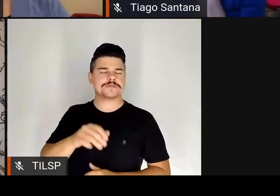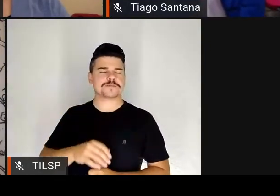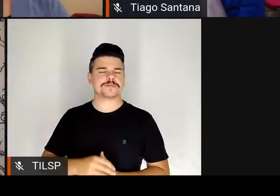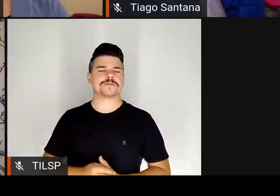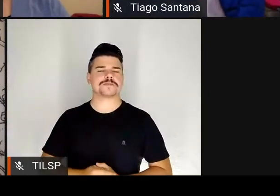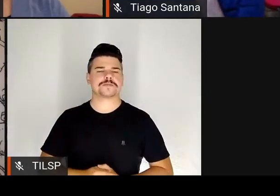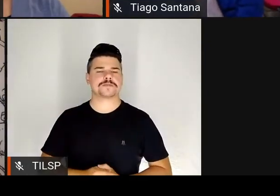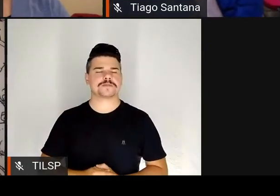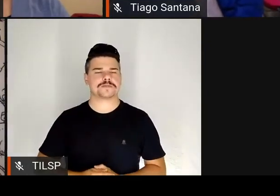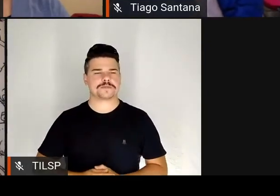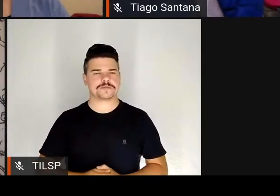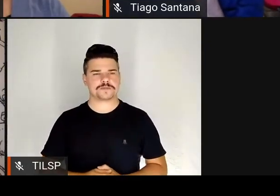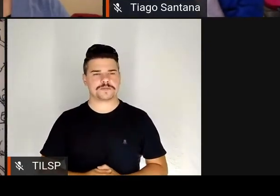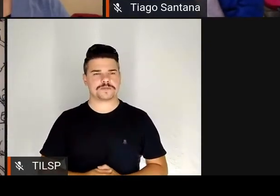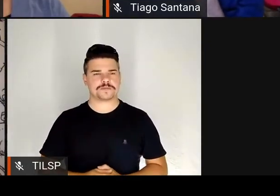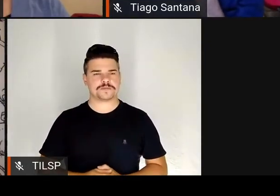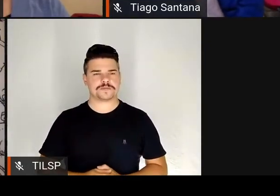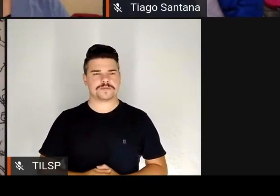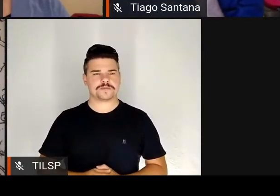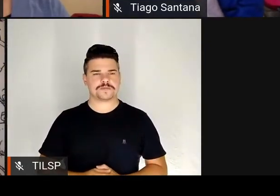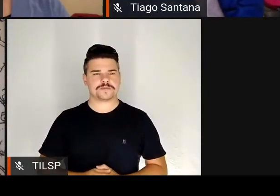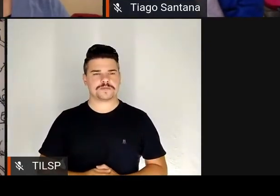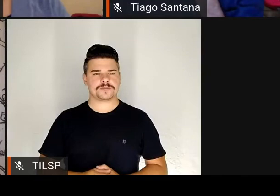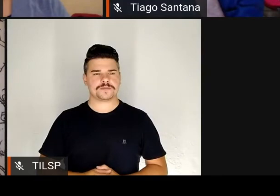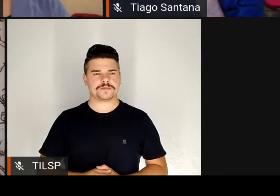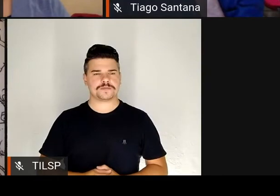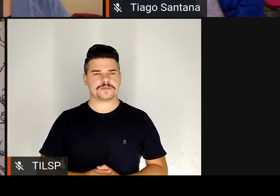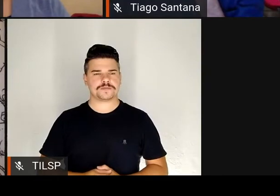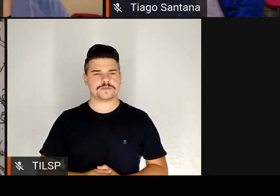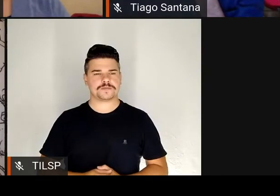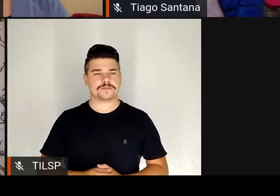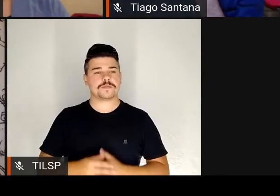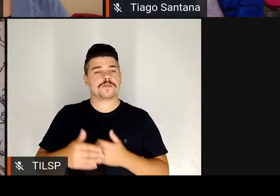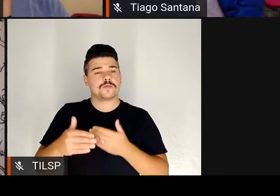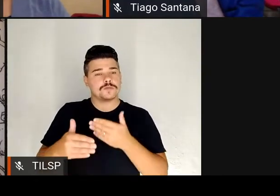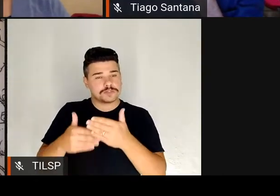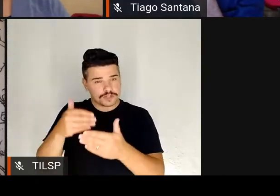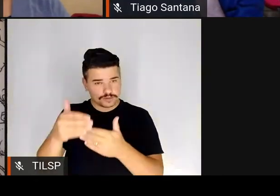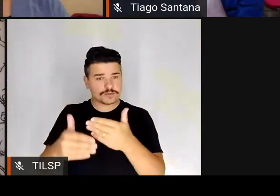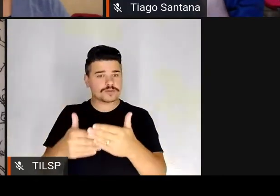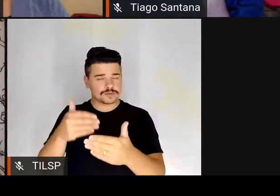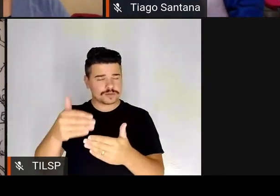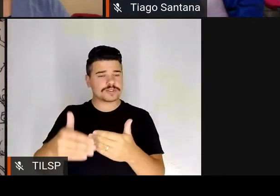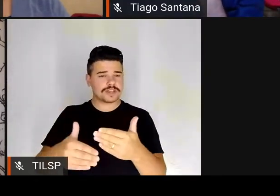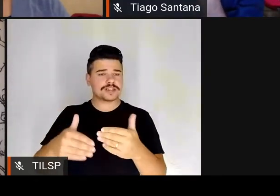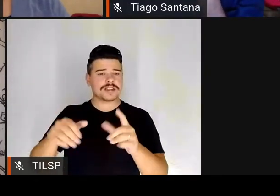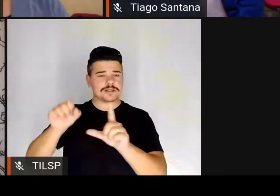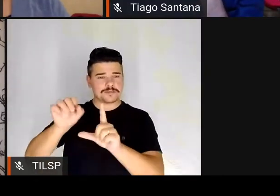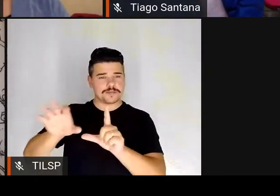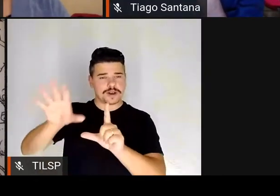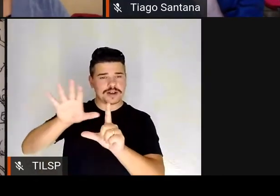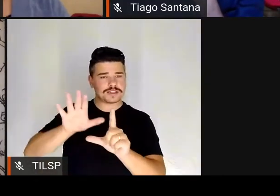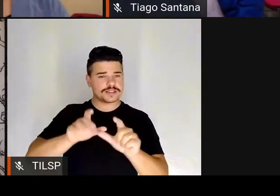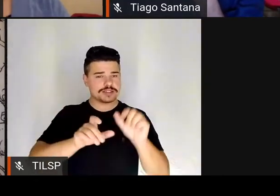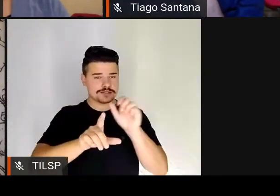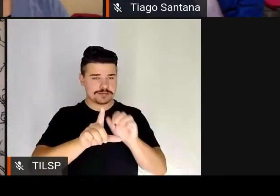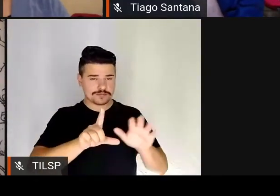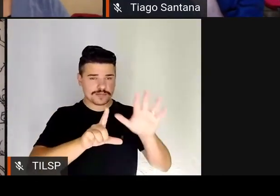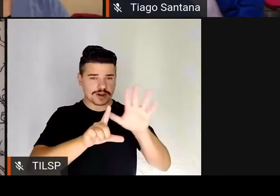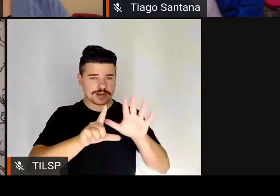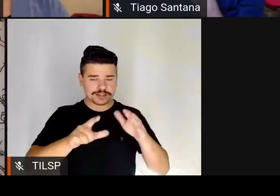em processos, né? Essa própria guerra das imagens vai, na verdade, ser um processo